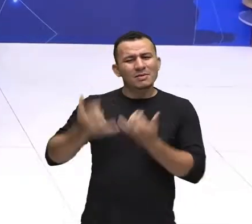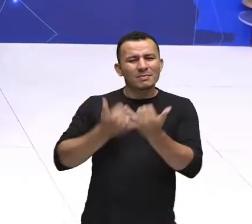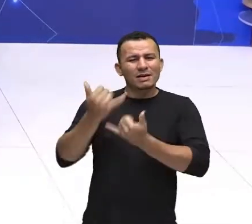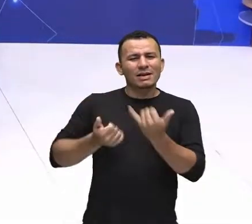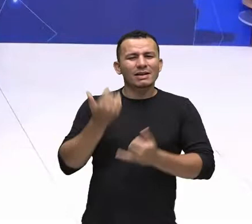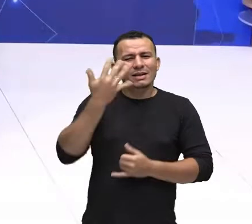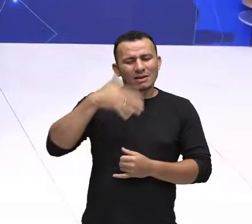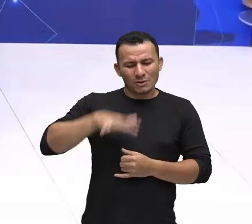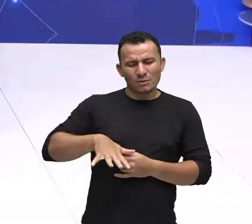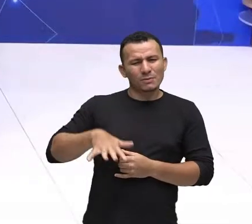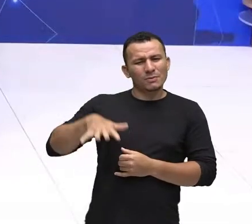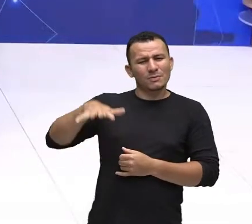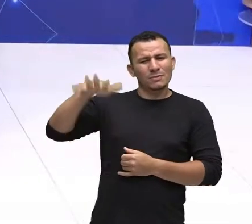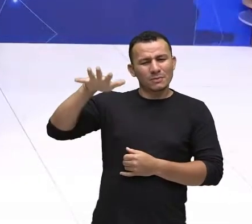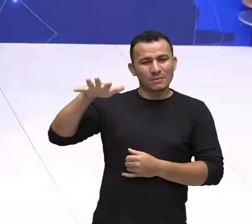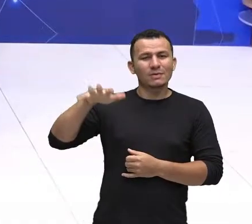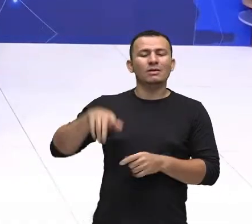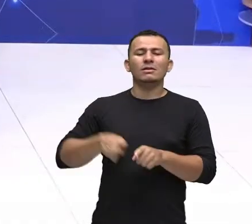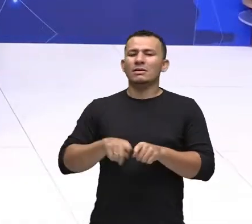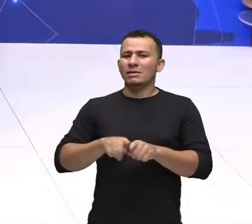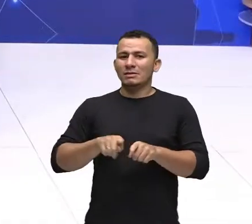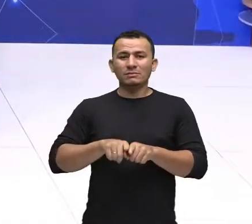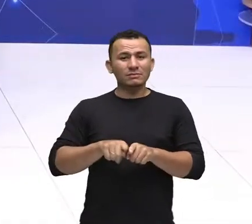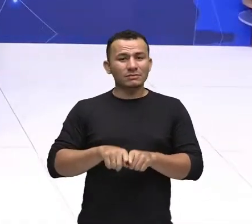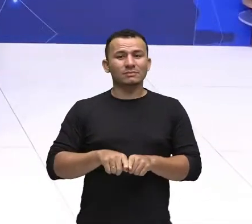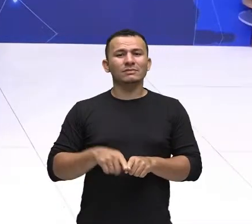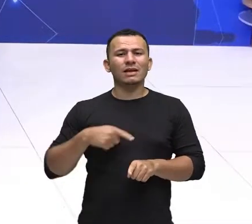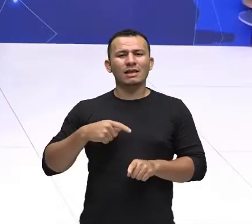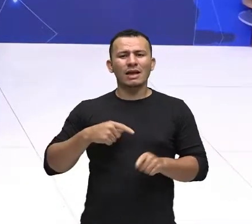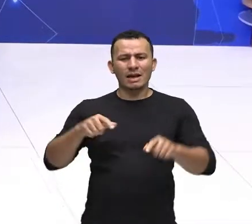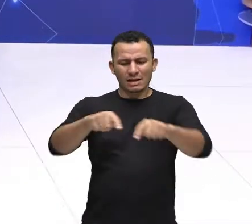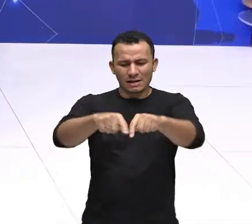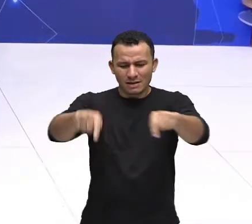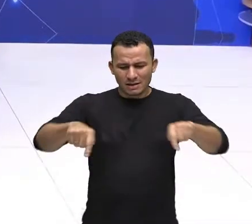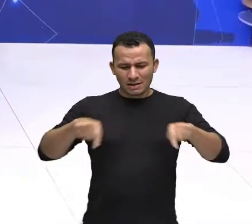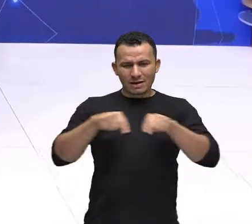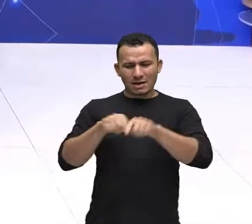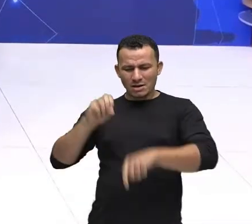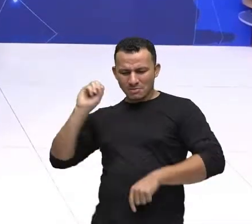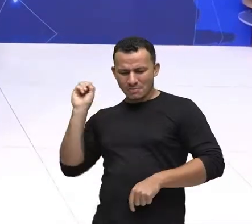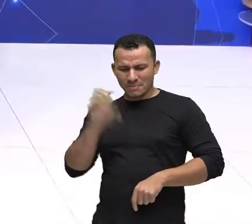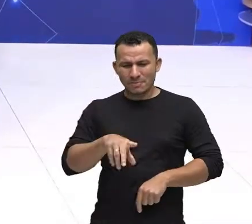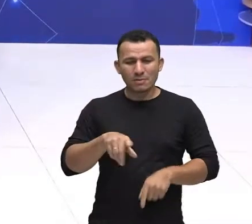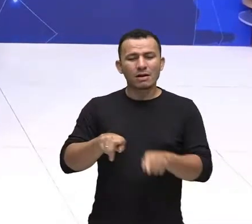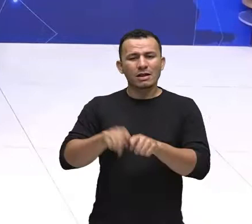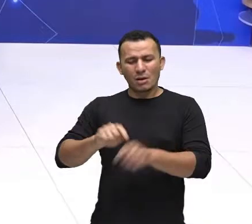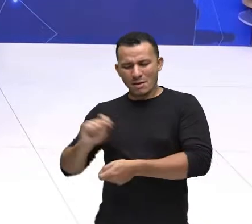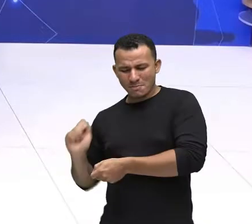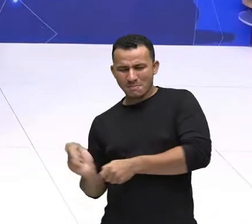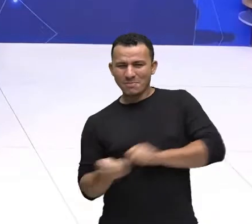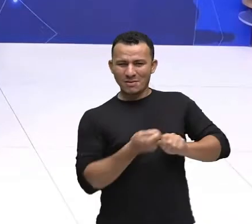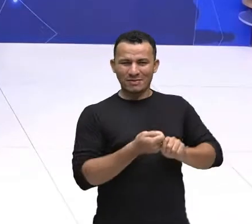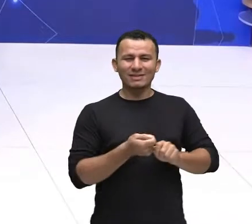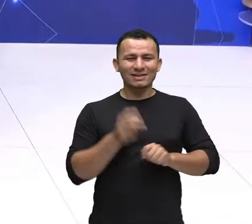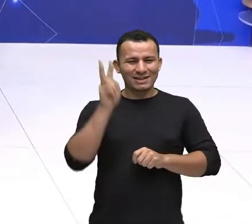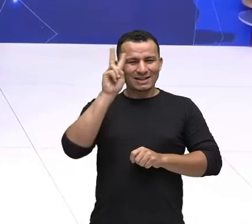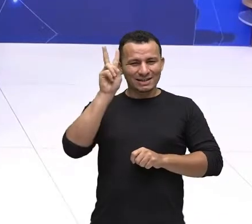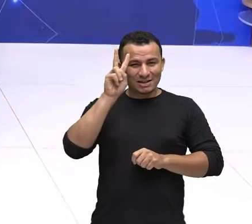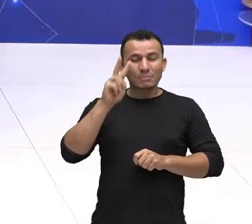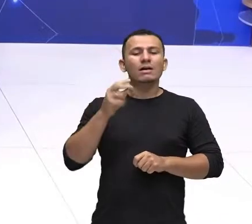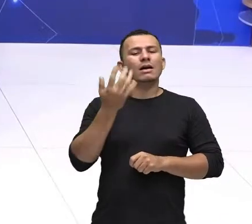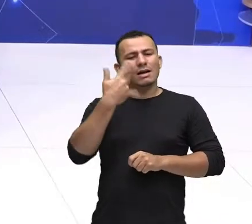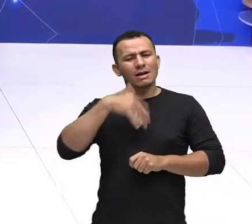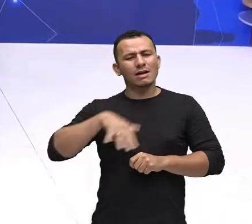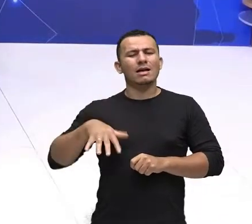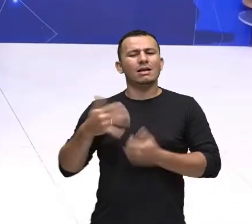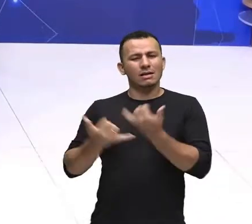de rua, Gemerson, de garrafão, enfim, entre outras brincadeiras que a gente acaba, a